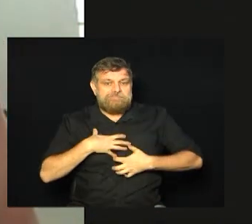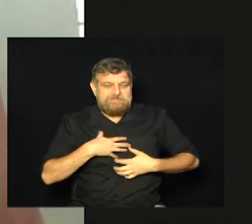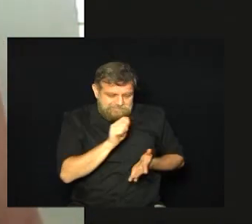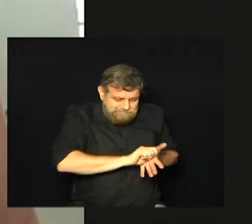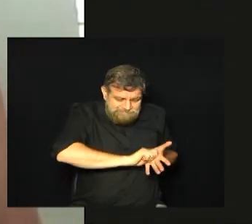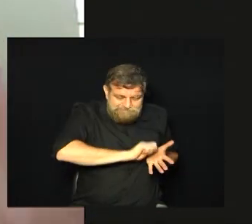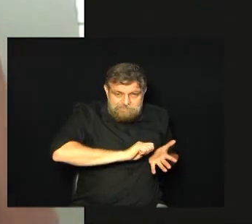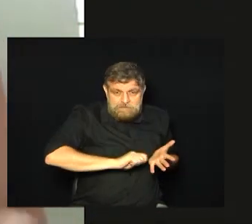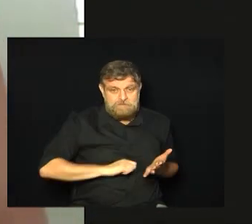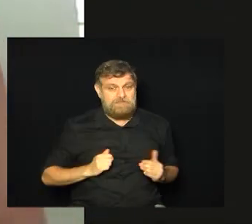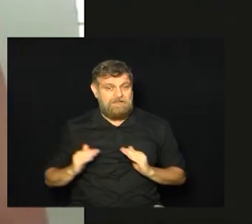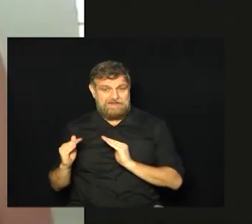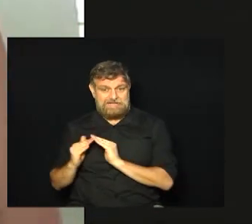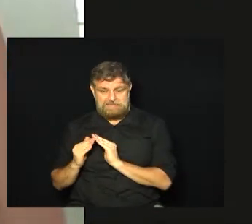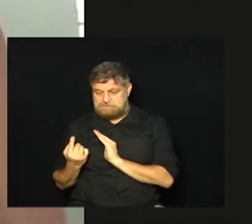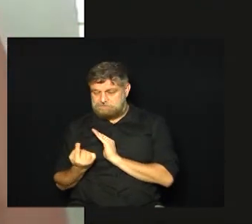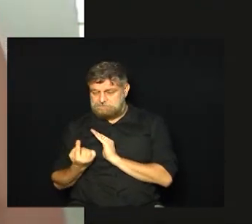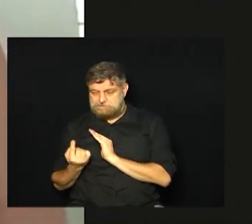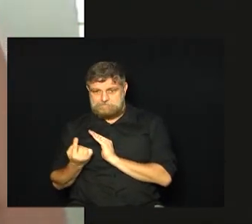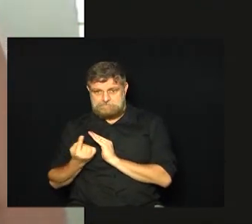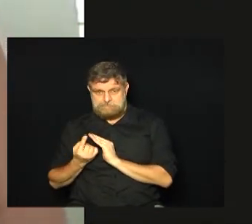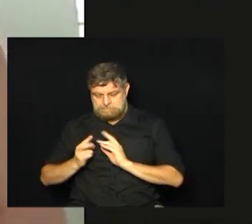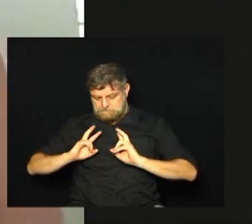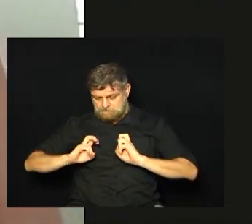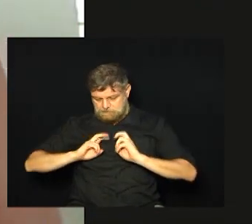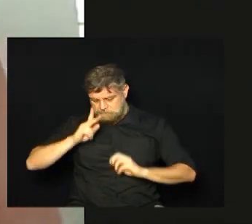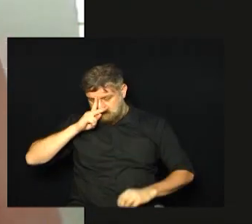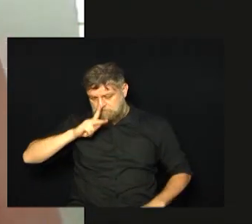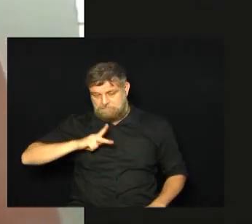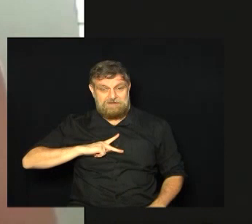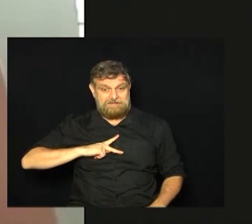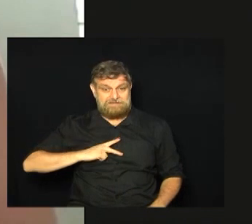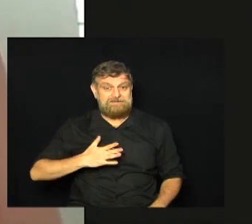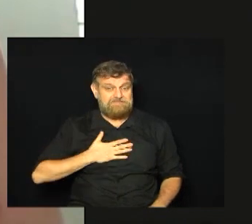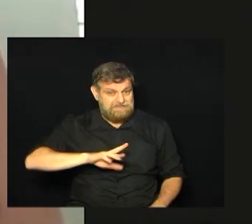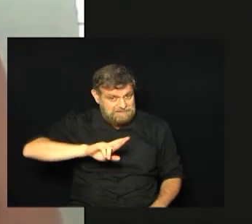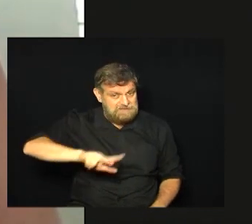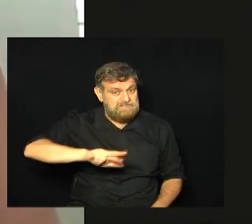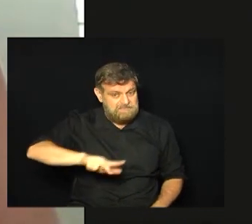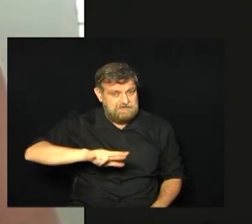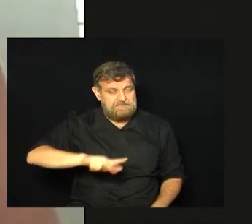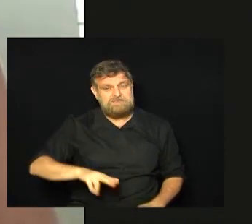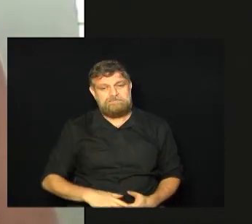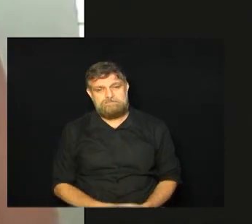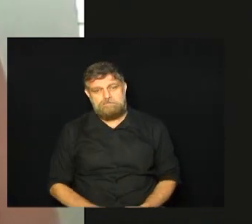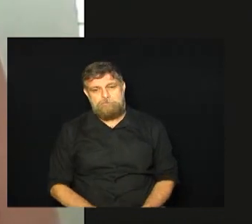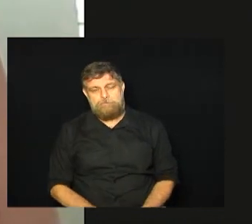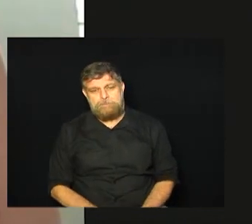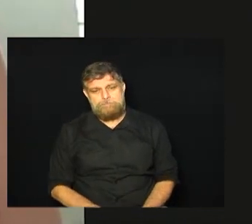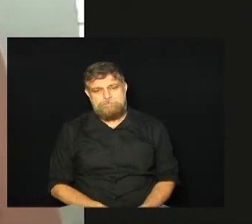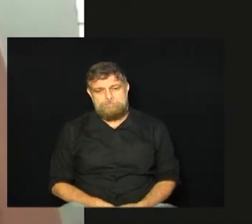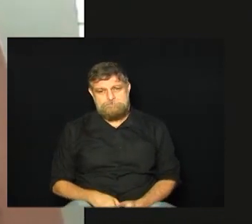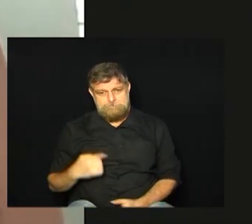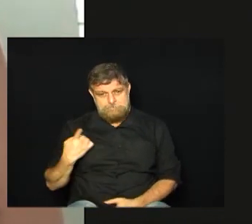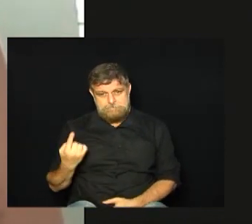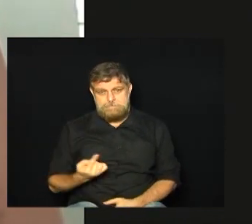Agora, em casa, a gente tem que olhar para dentro. Então, foi essa a diferença. E a gente